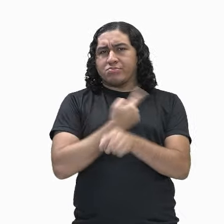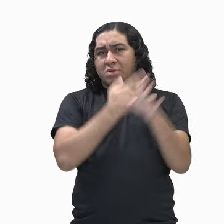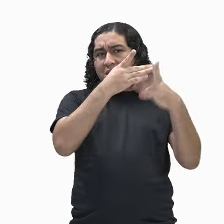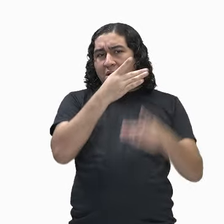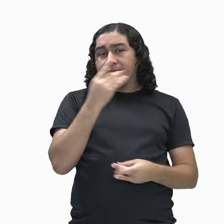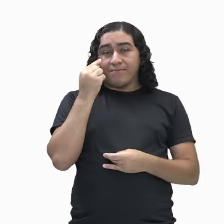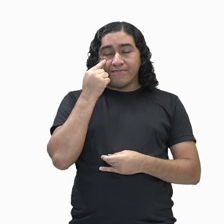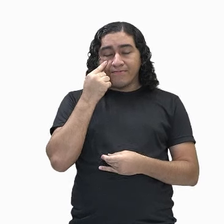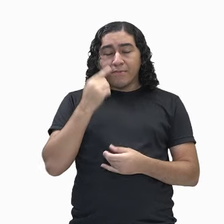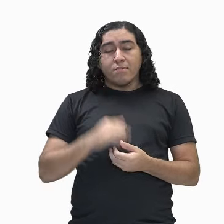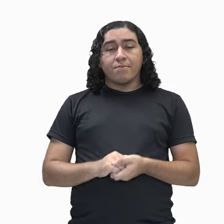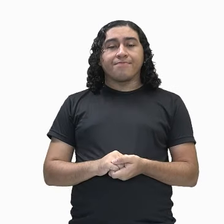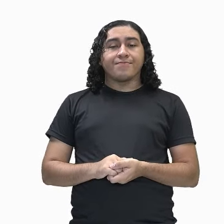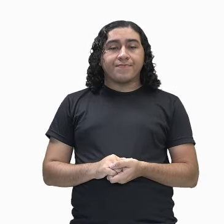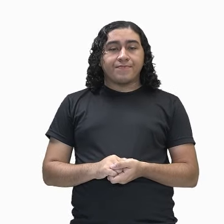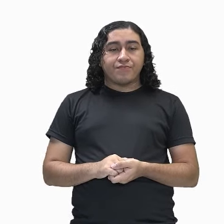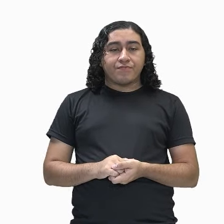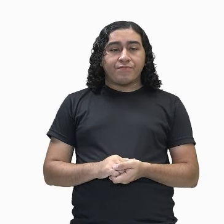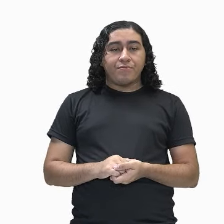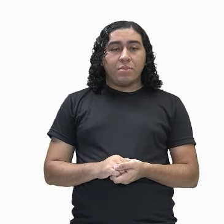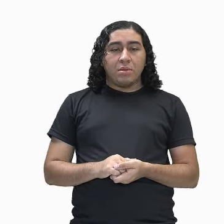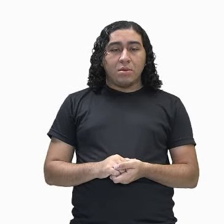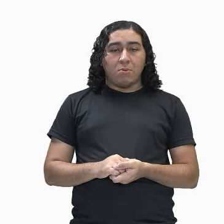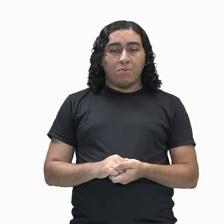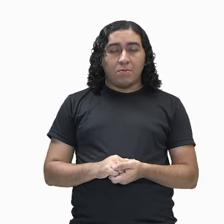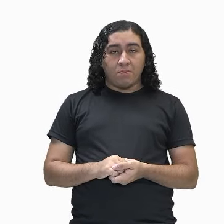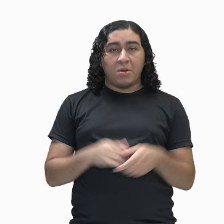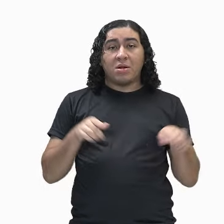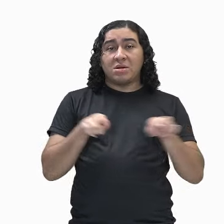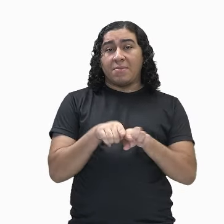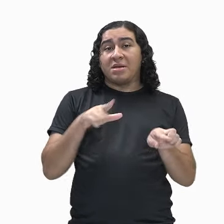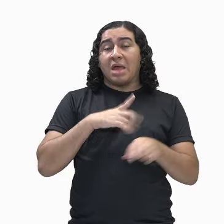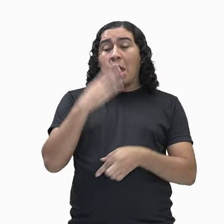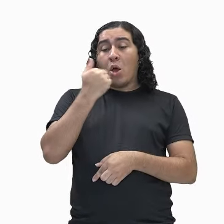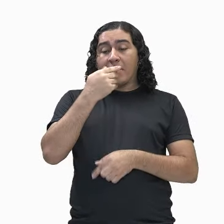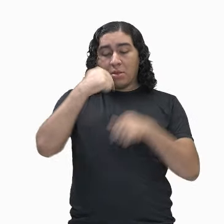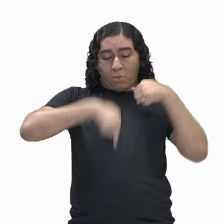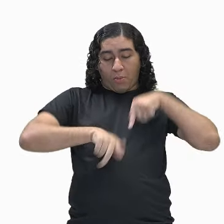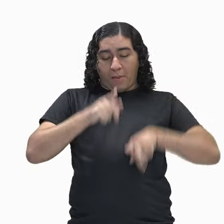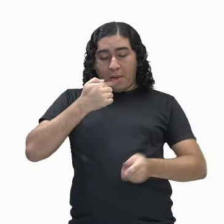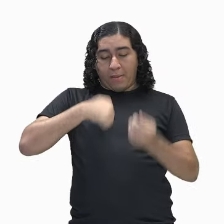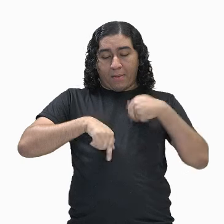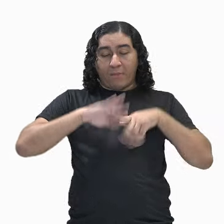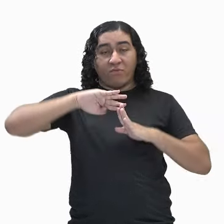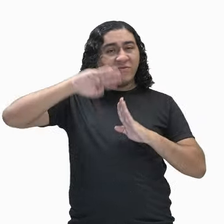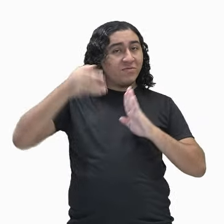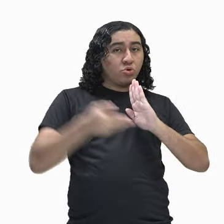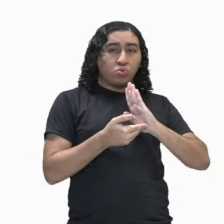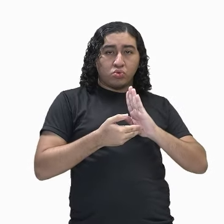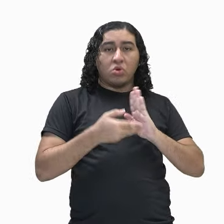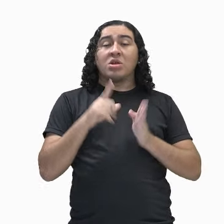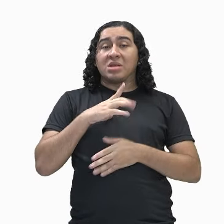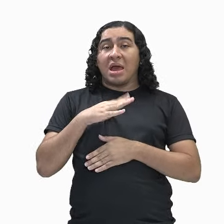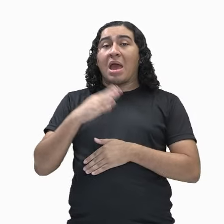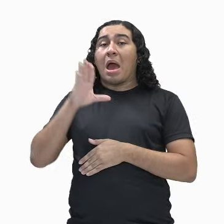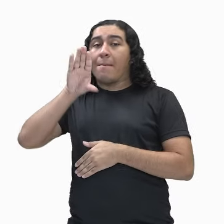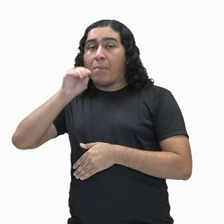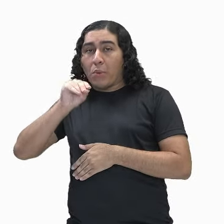detalhes. Ele apresenta o sistema circulatório fechado, né? Ele tem ali duas cavidades, um átrio e